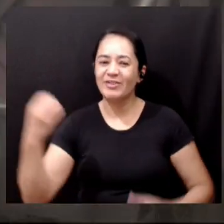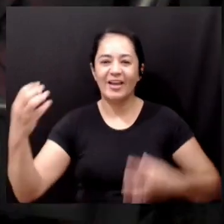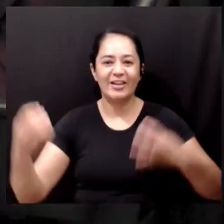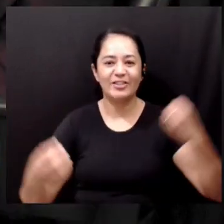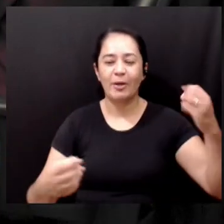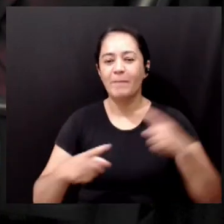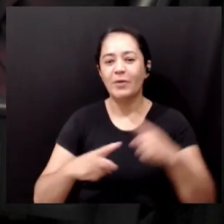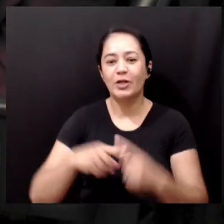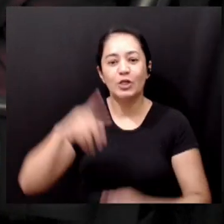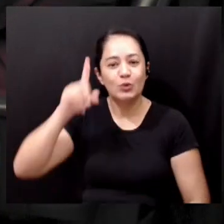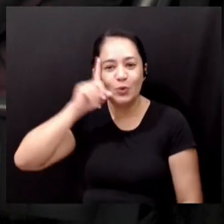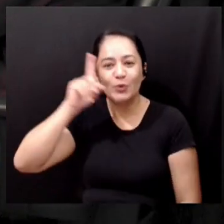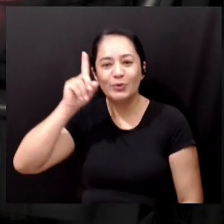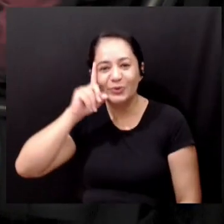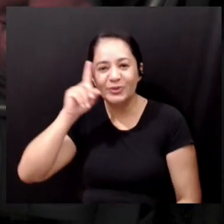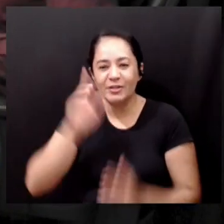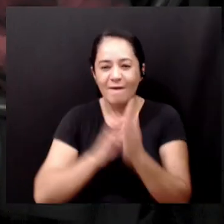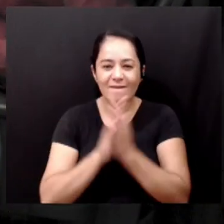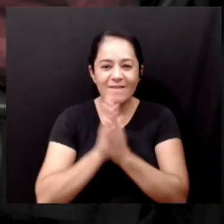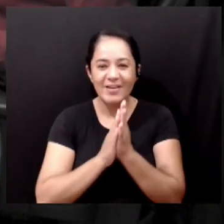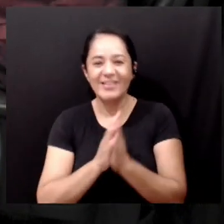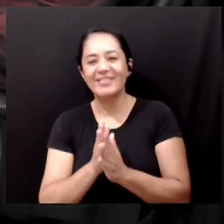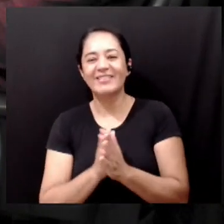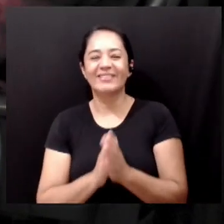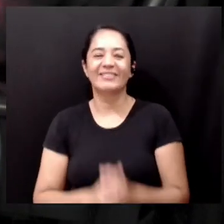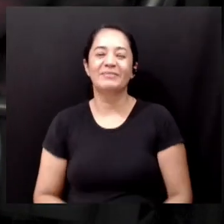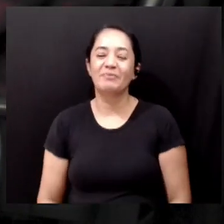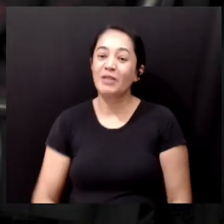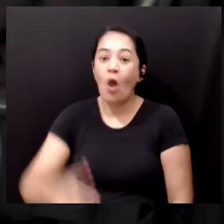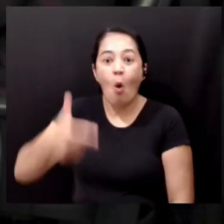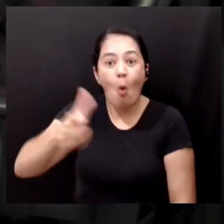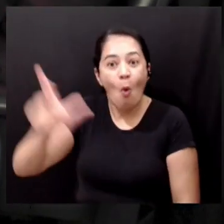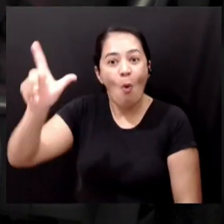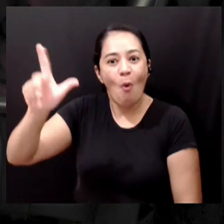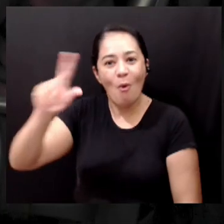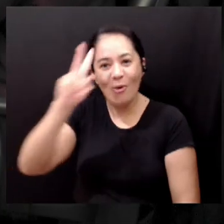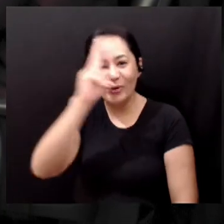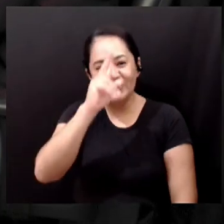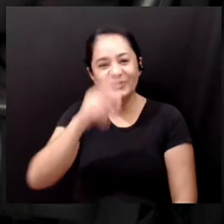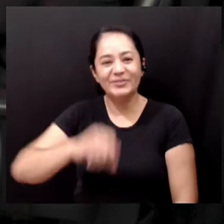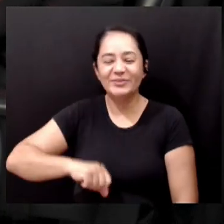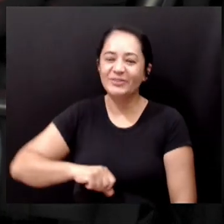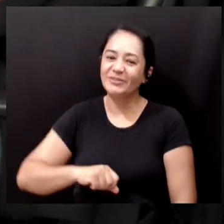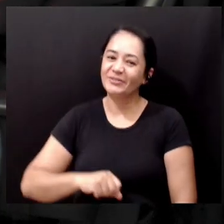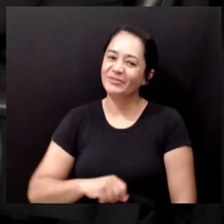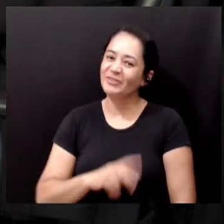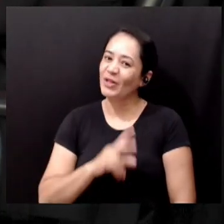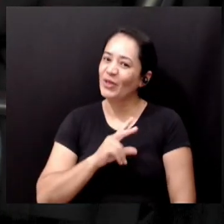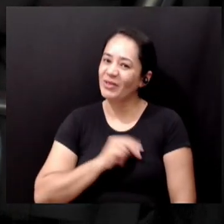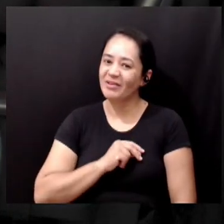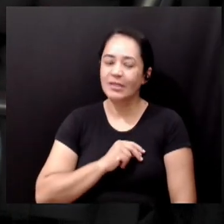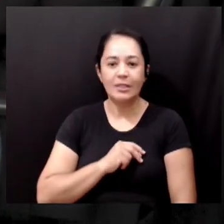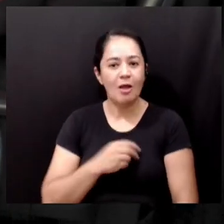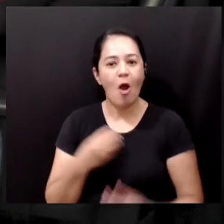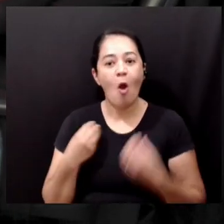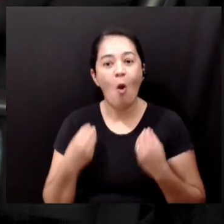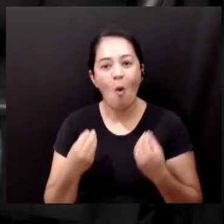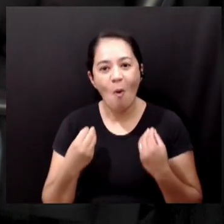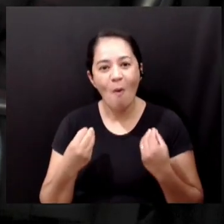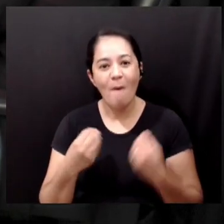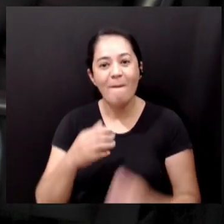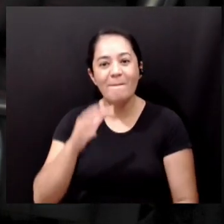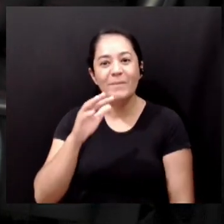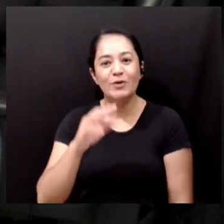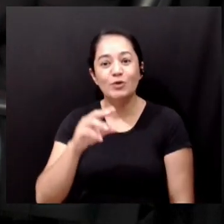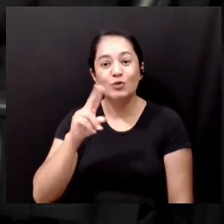coisa. Mais uma história do Guilherme. Gente, eu nunca ouvi isso, colocar tangue no chuveiro. É